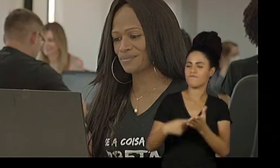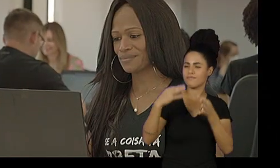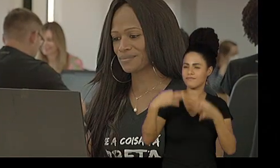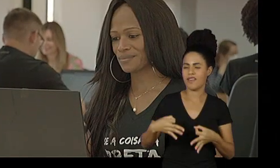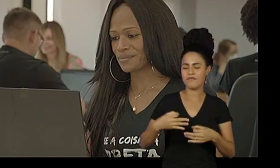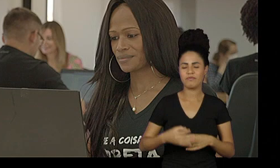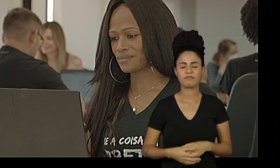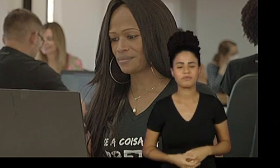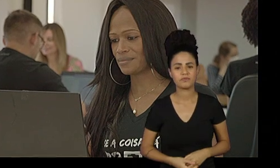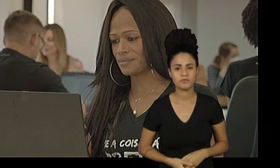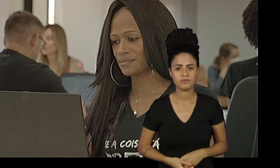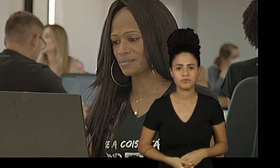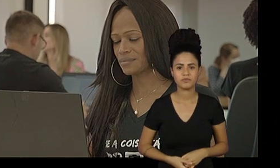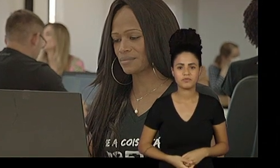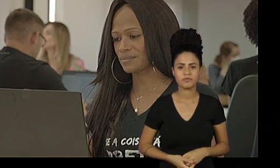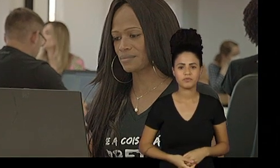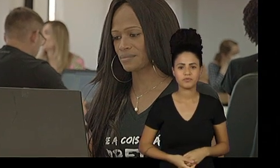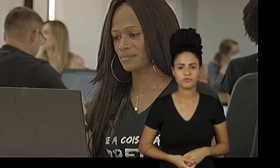isso.